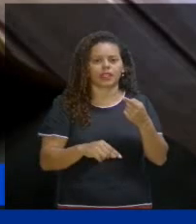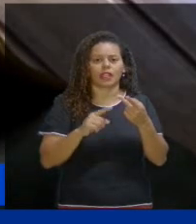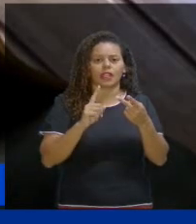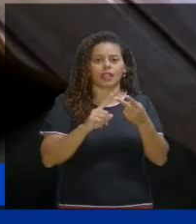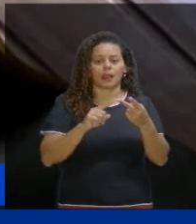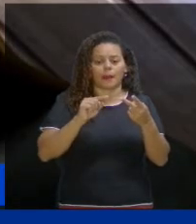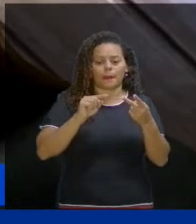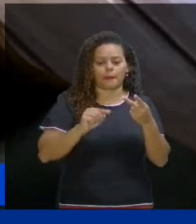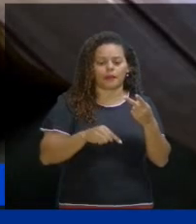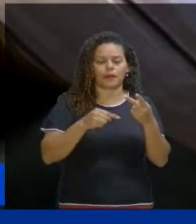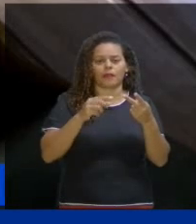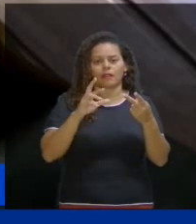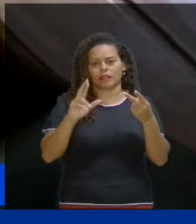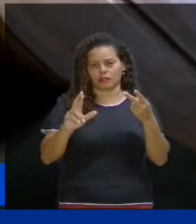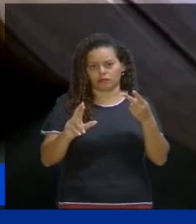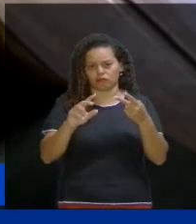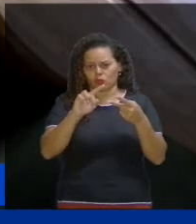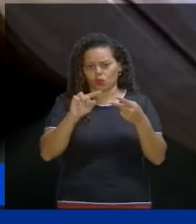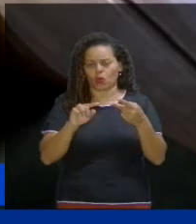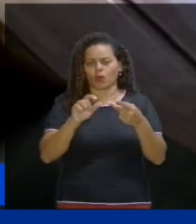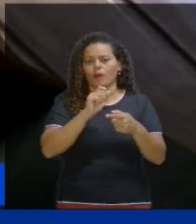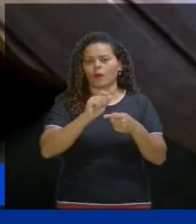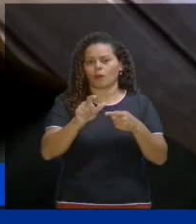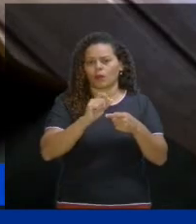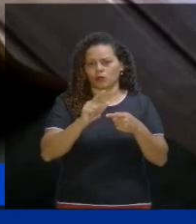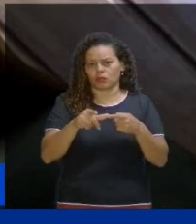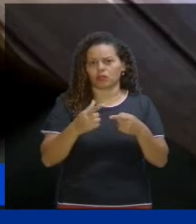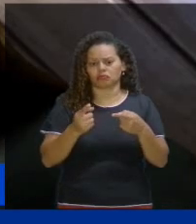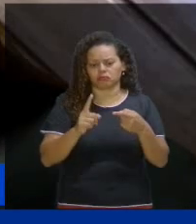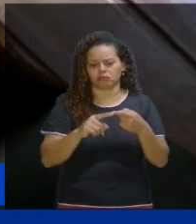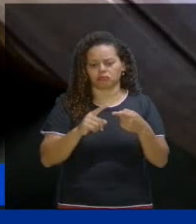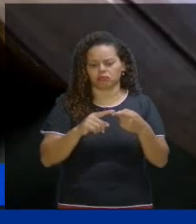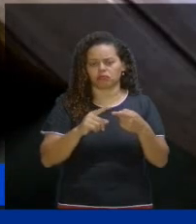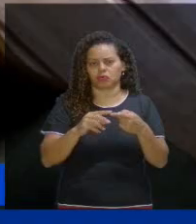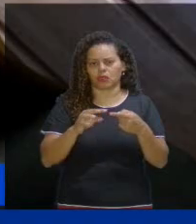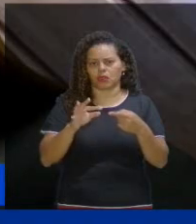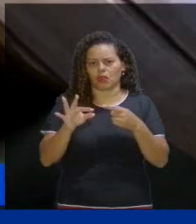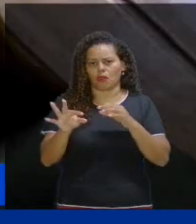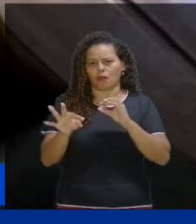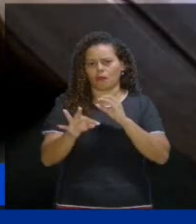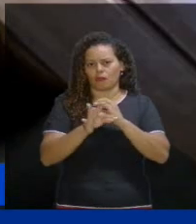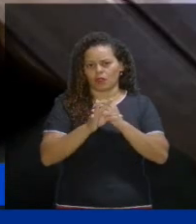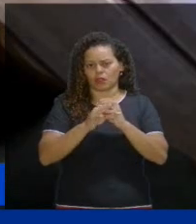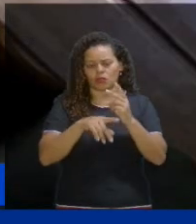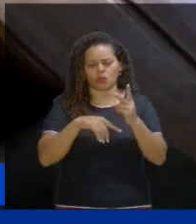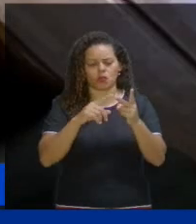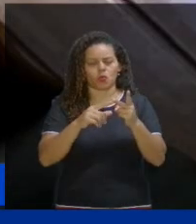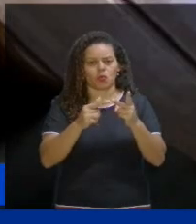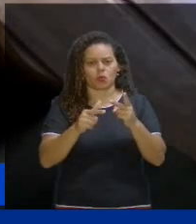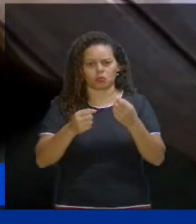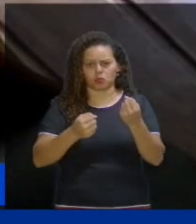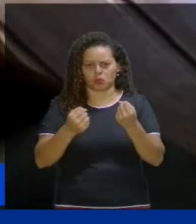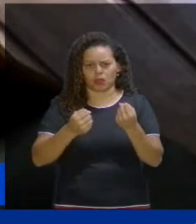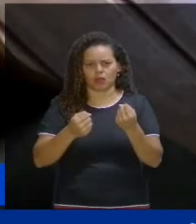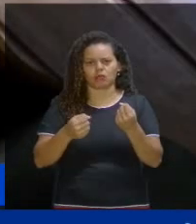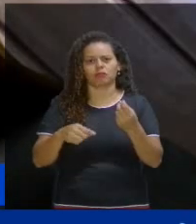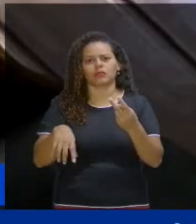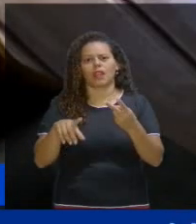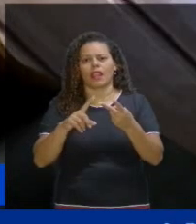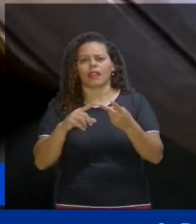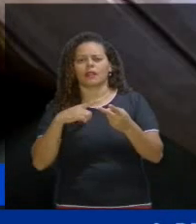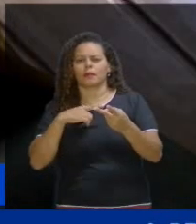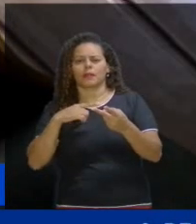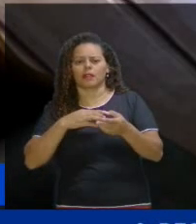de R$ 1.000, referente ao aluguel de um motor de locomoção, embarcação vulgarmente conhecida como rabeta,